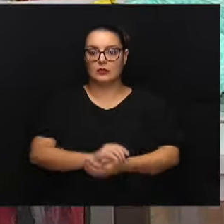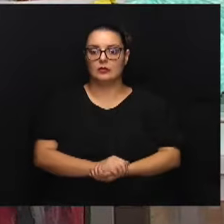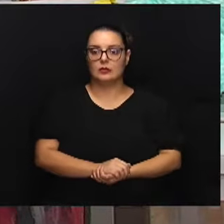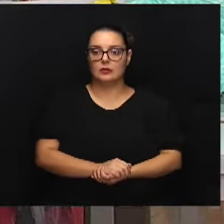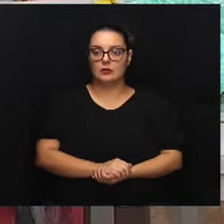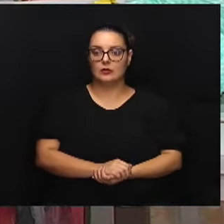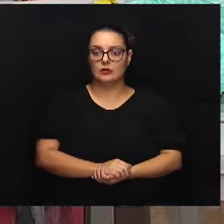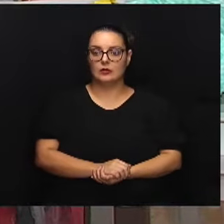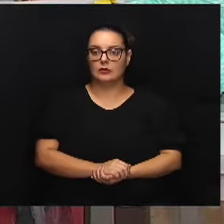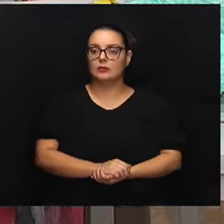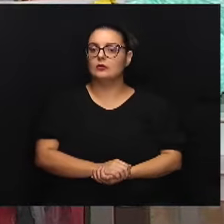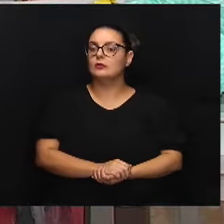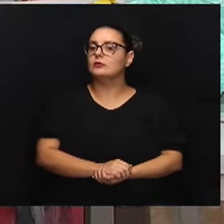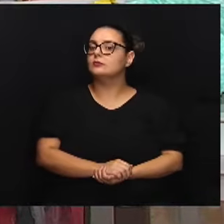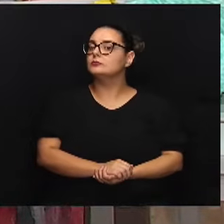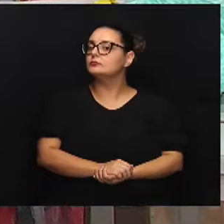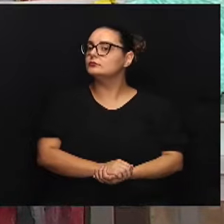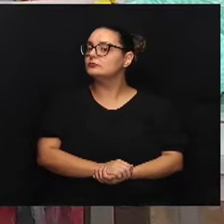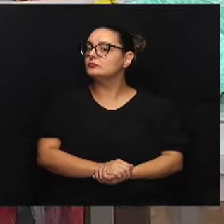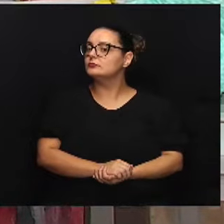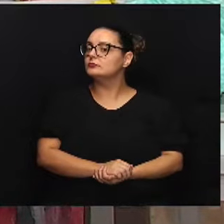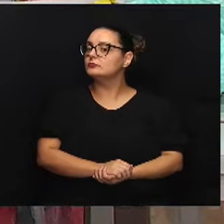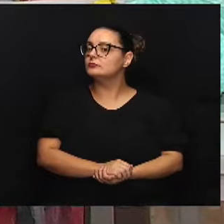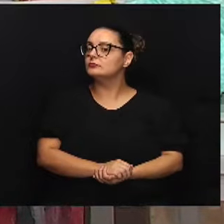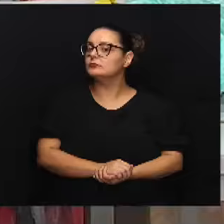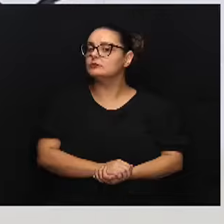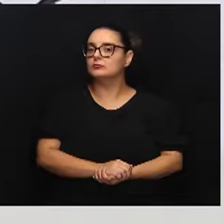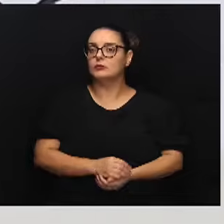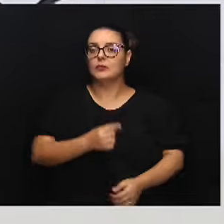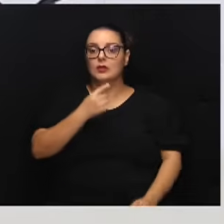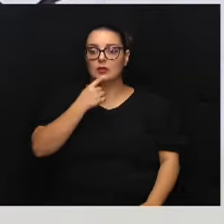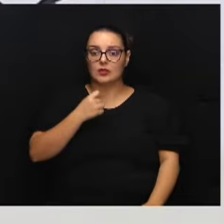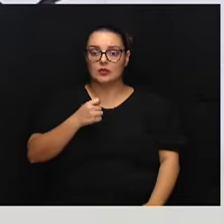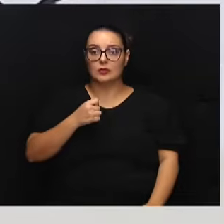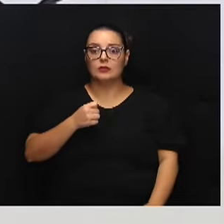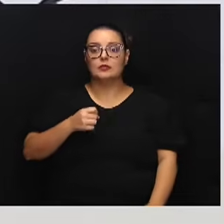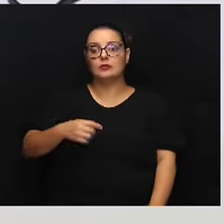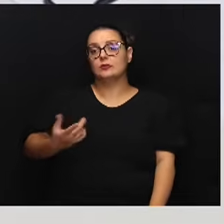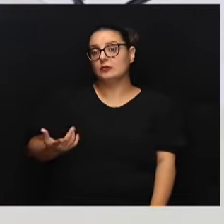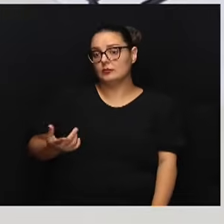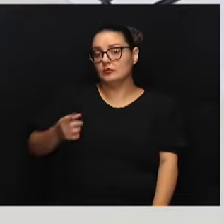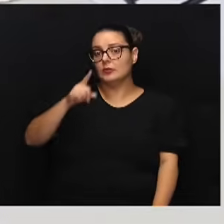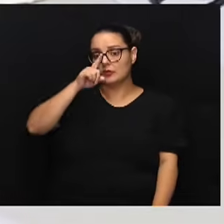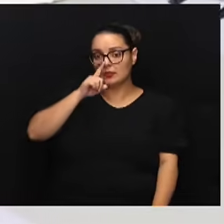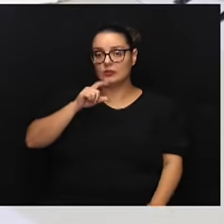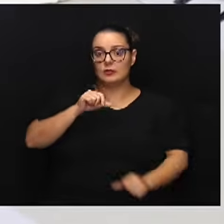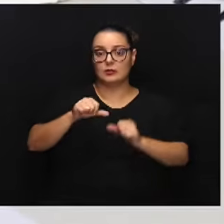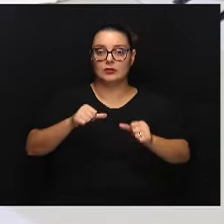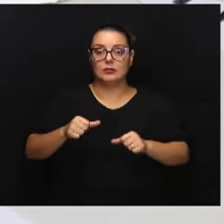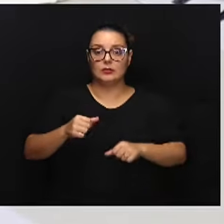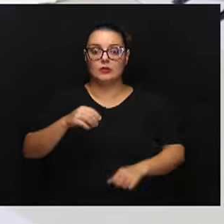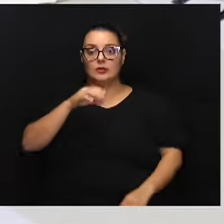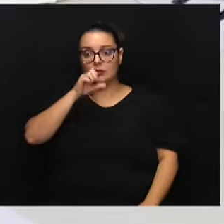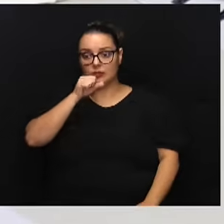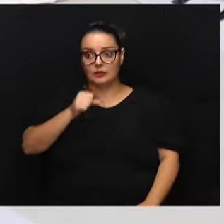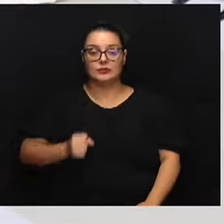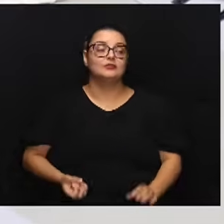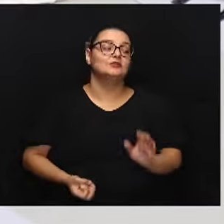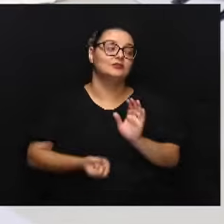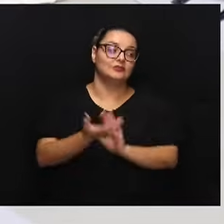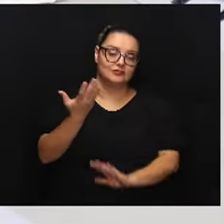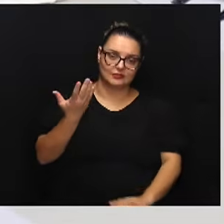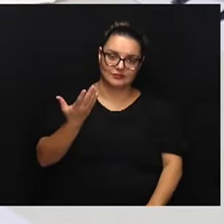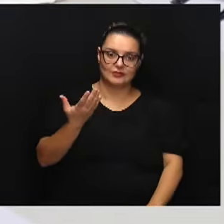clareando, ó. Se eu pegar vermelho com amarelo, a gente transforma num laranja. Já está